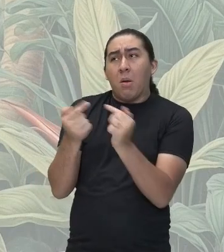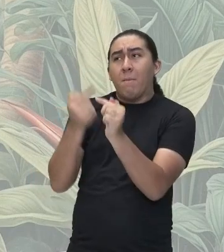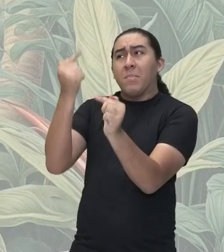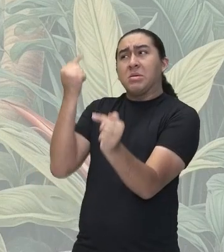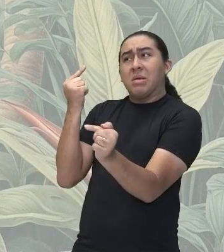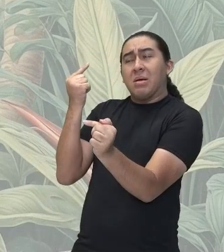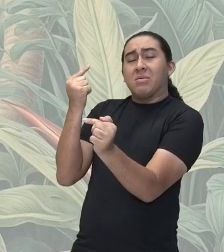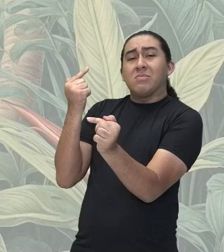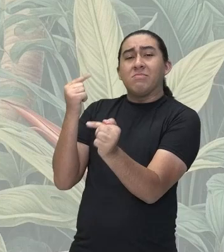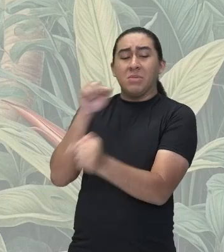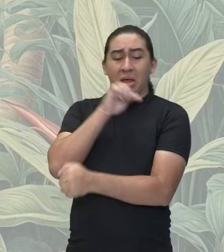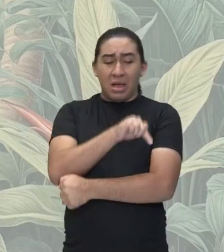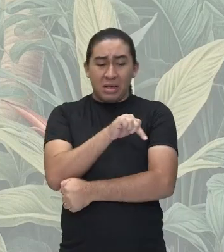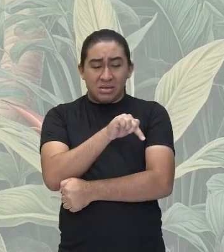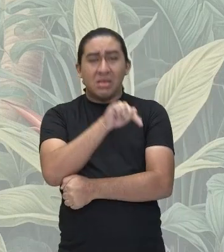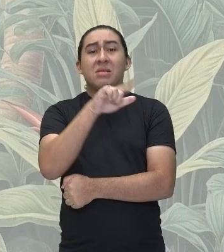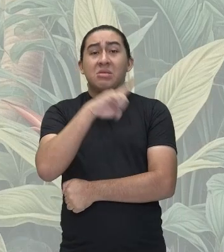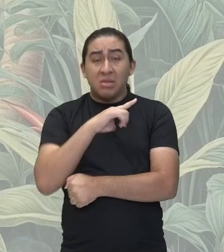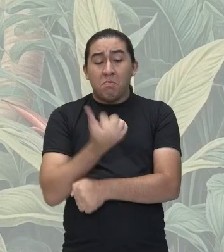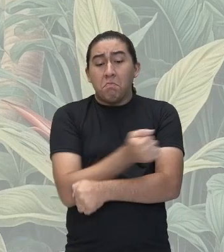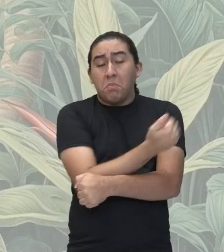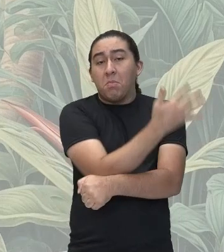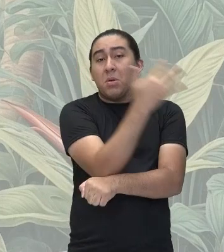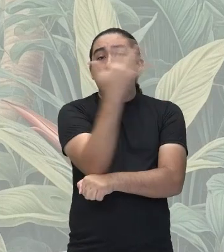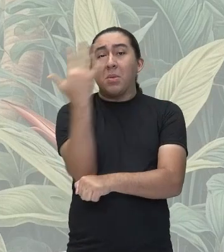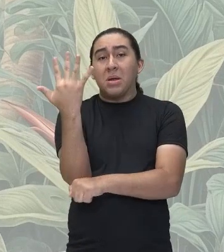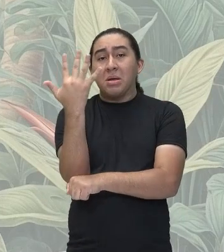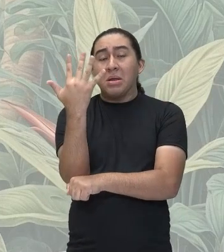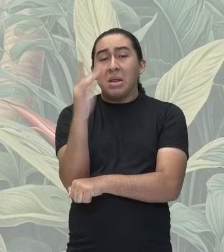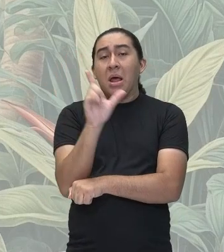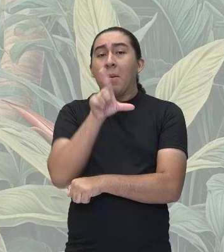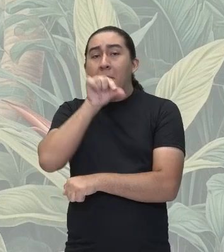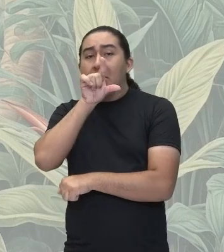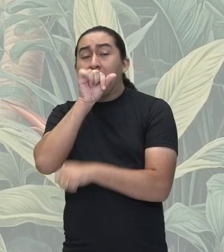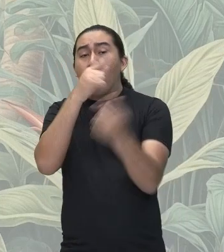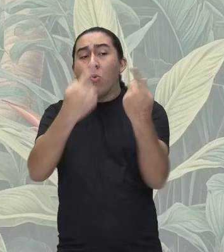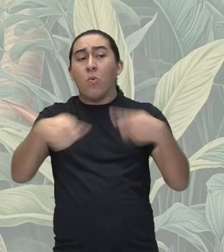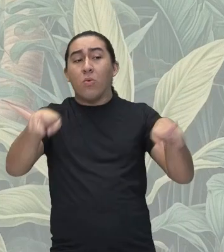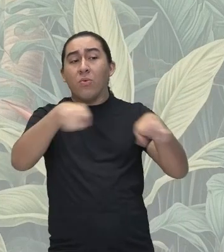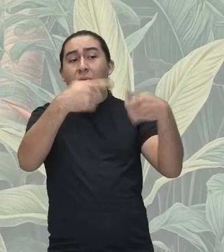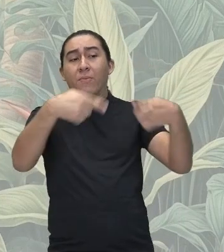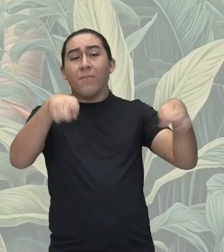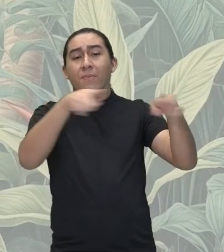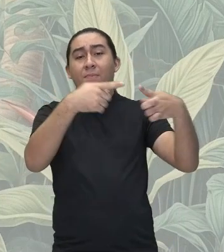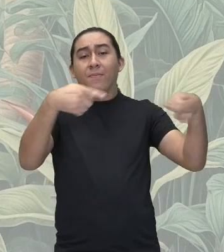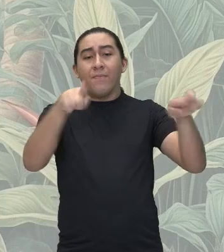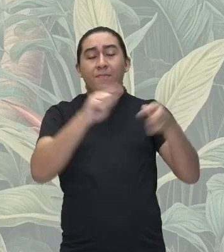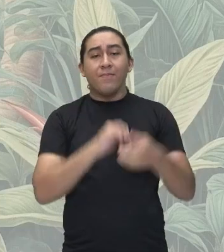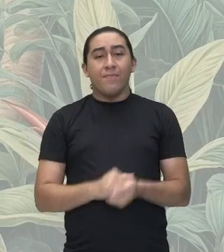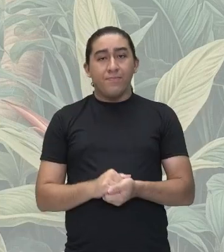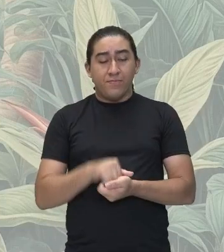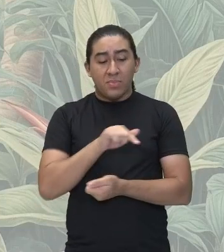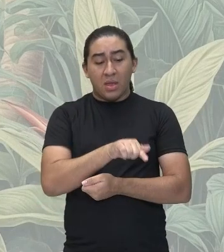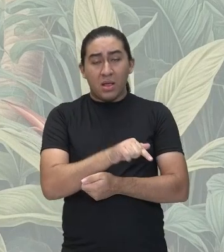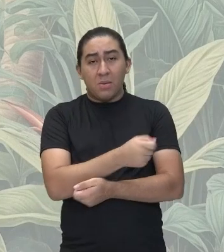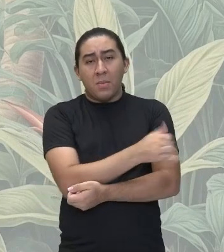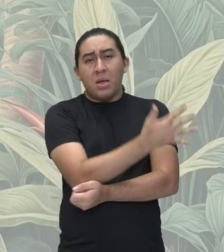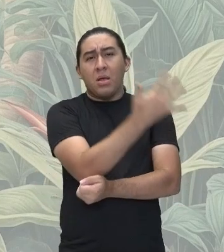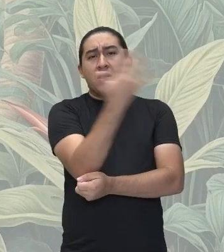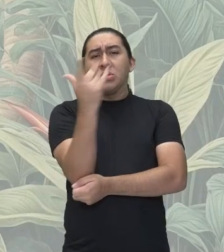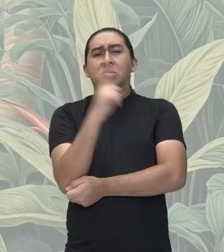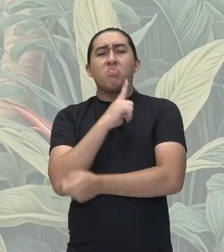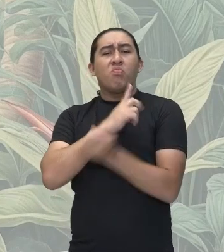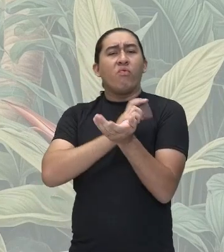Minha terra tem palmeiras, onde canta o sabiá. Minha terra tem primores,